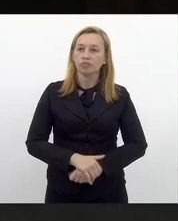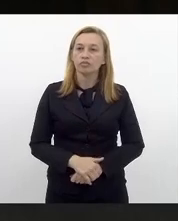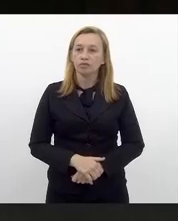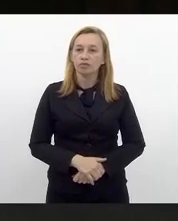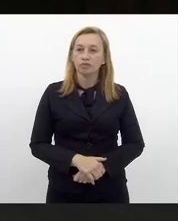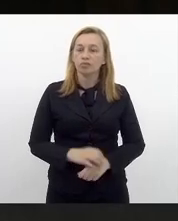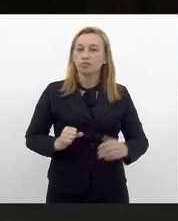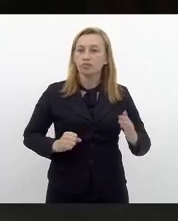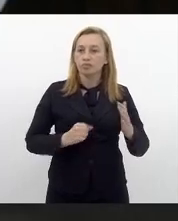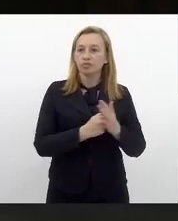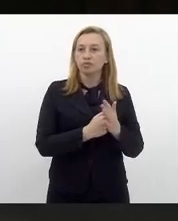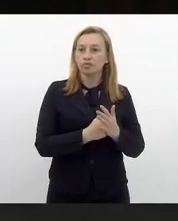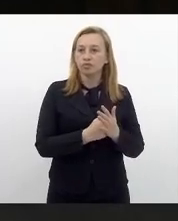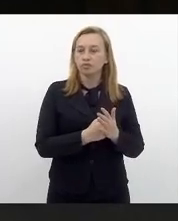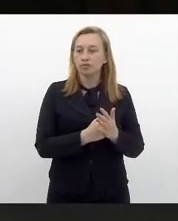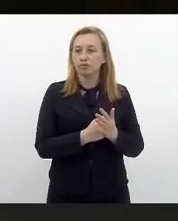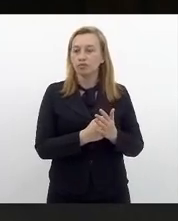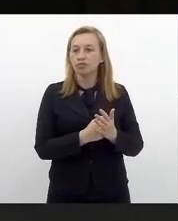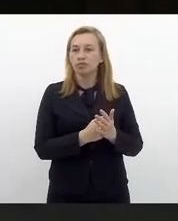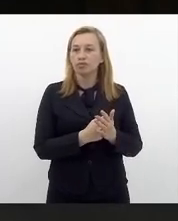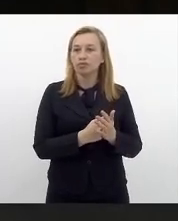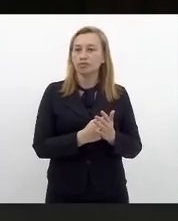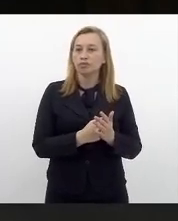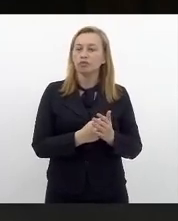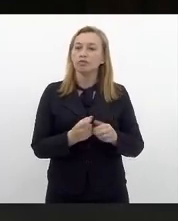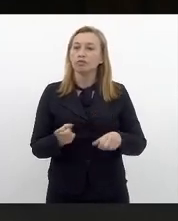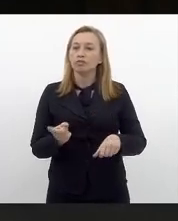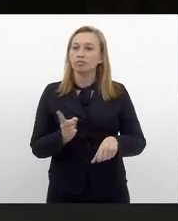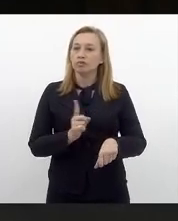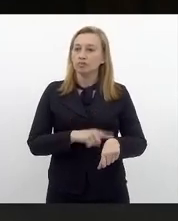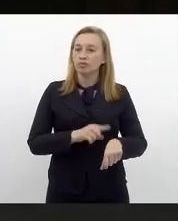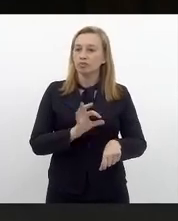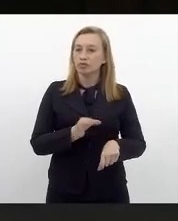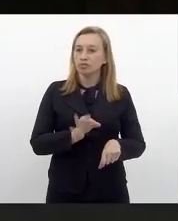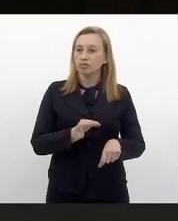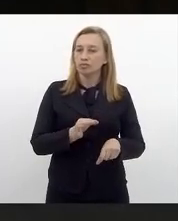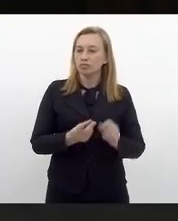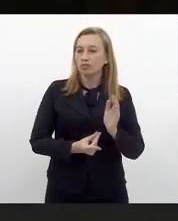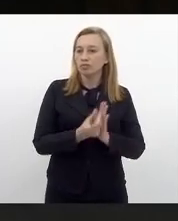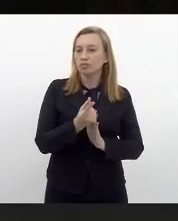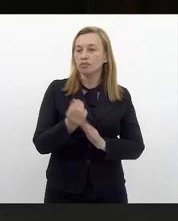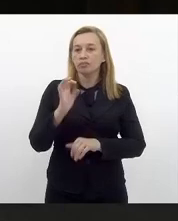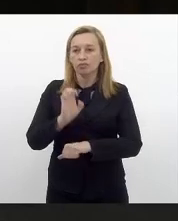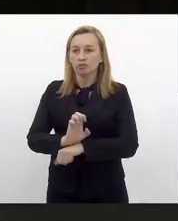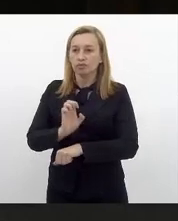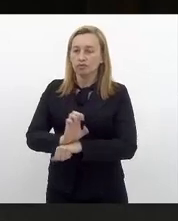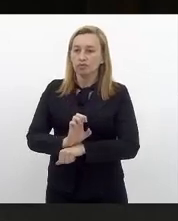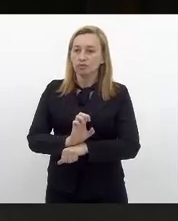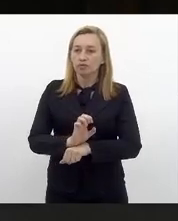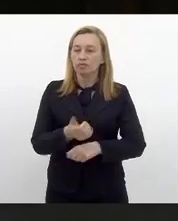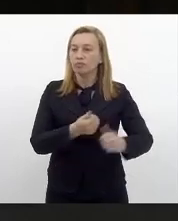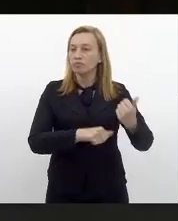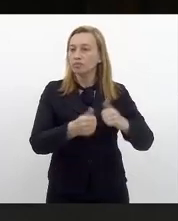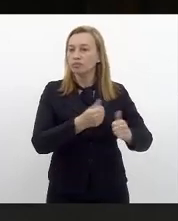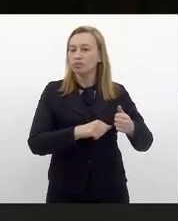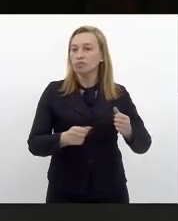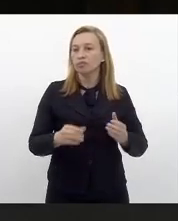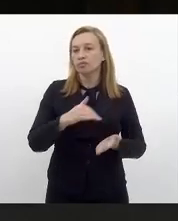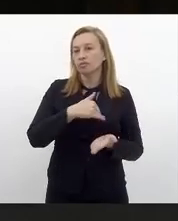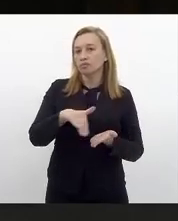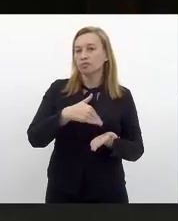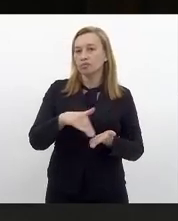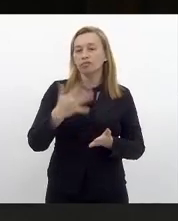os impactos de fatores extraordinários um temporários sobre as Finanças estaduais conforme avaliação da